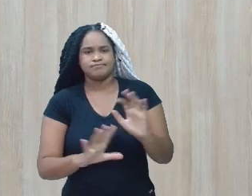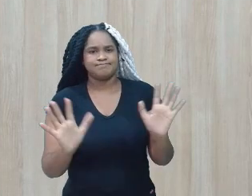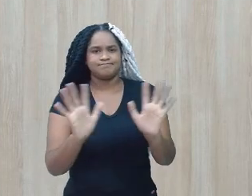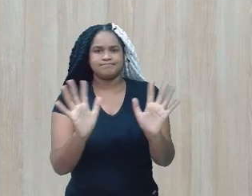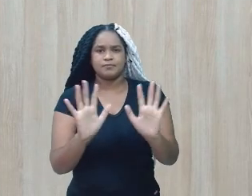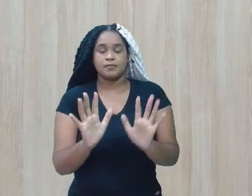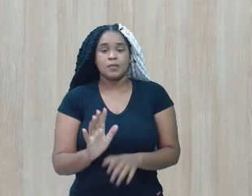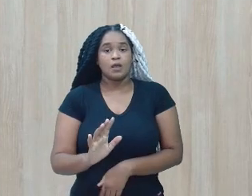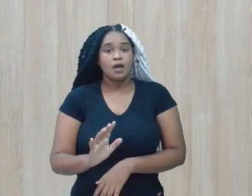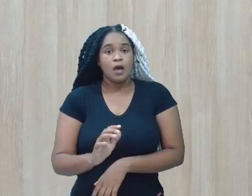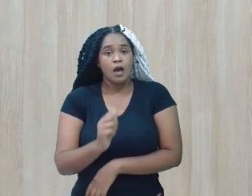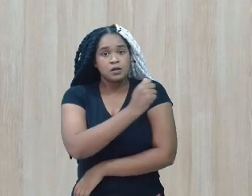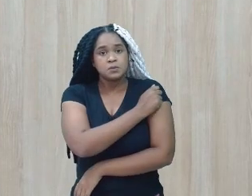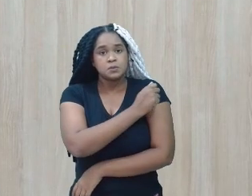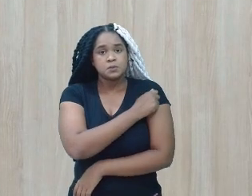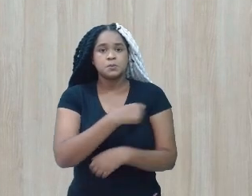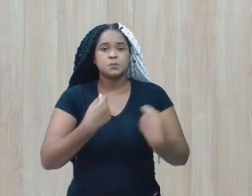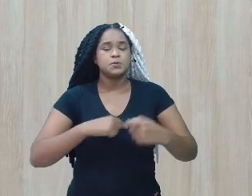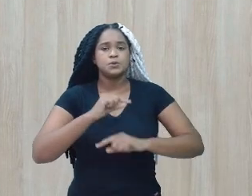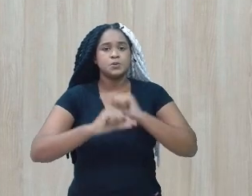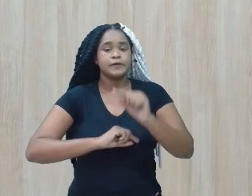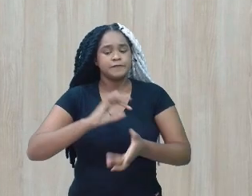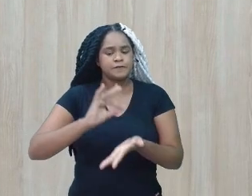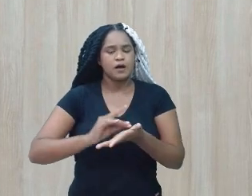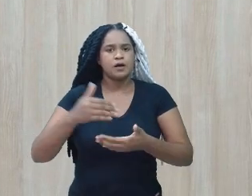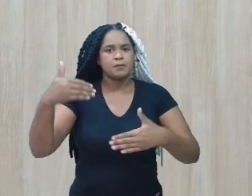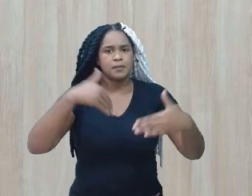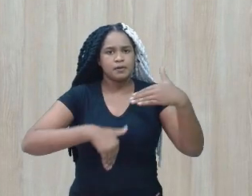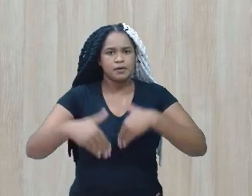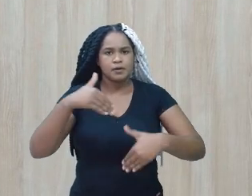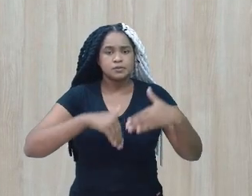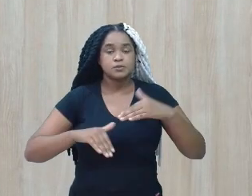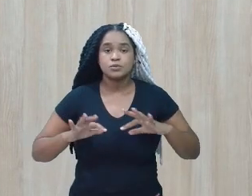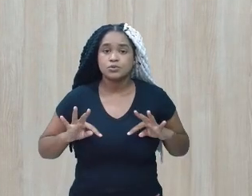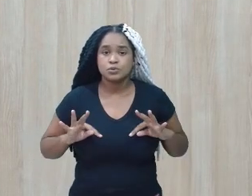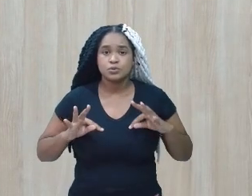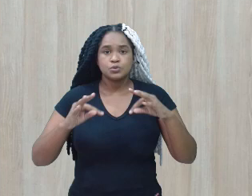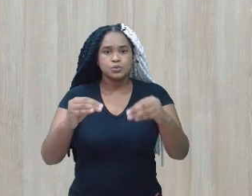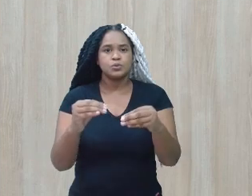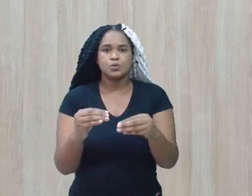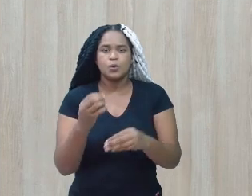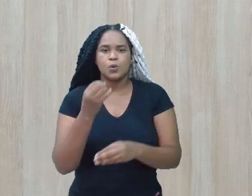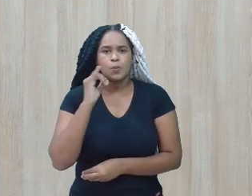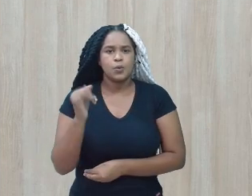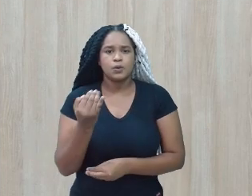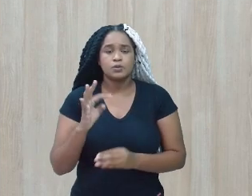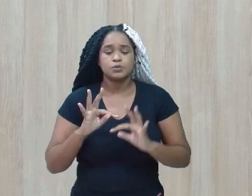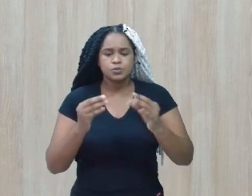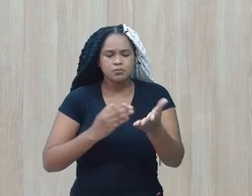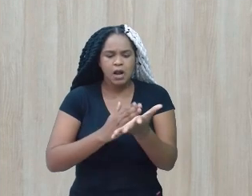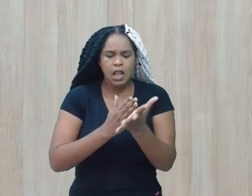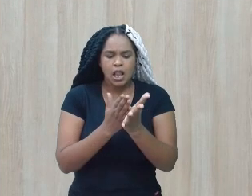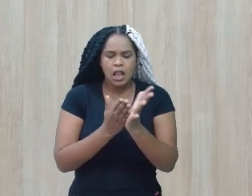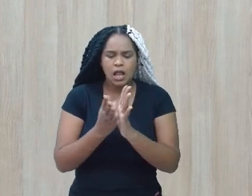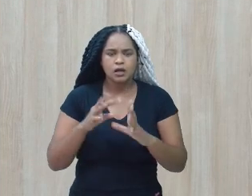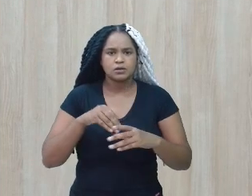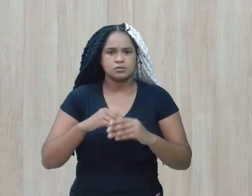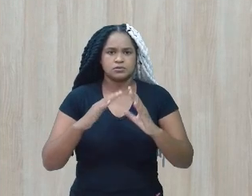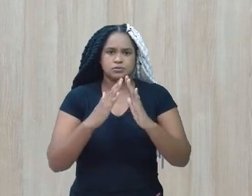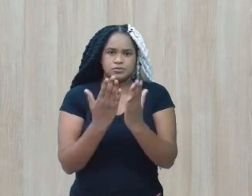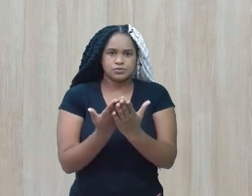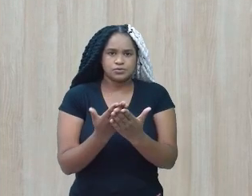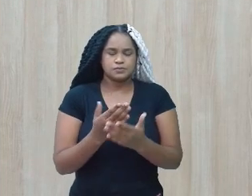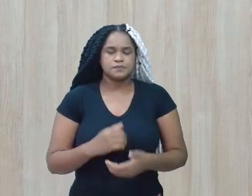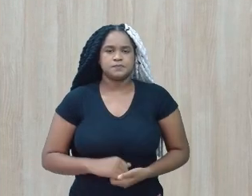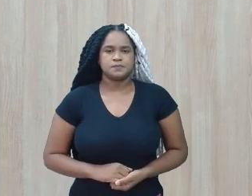Esse estudante ele precisa, de fato, participar de todas as oportunidades de aprendizagem no